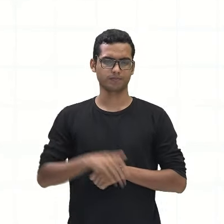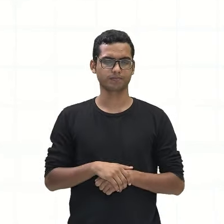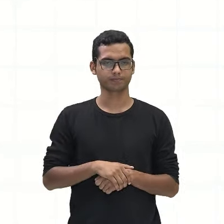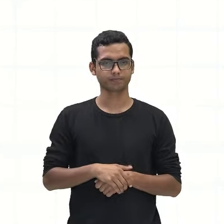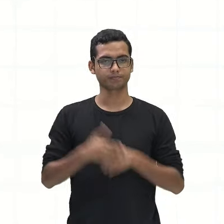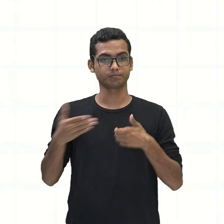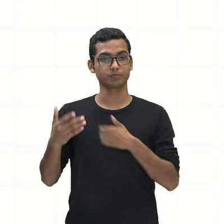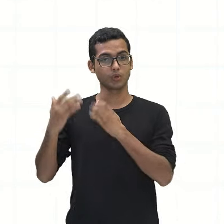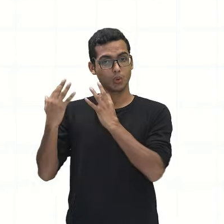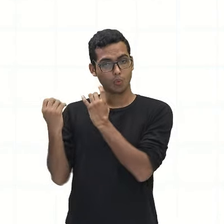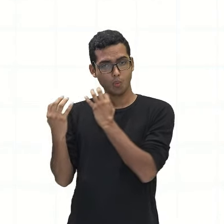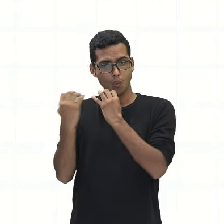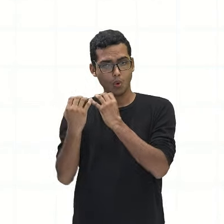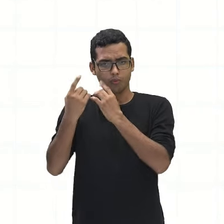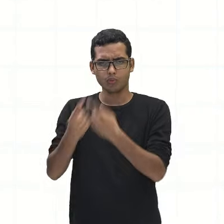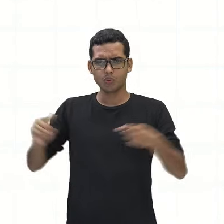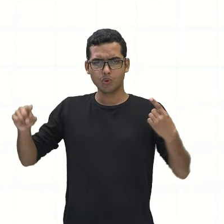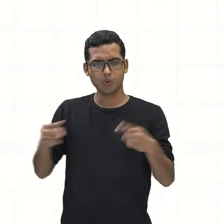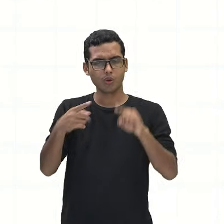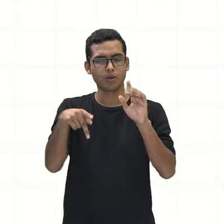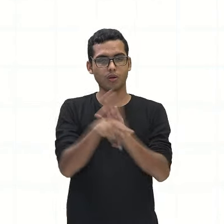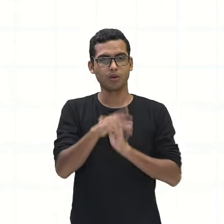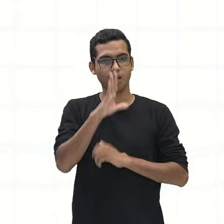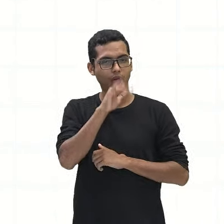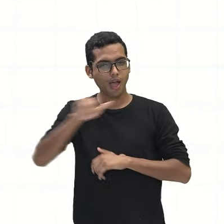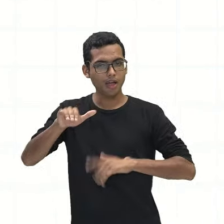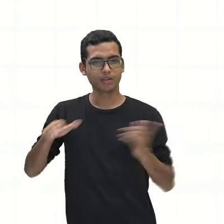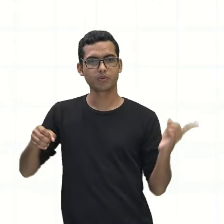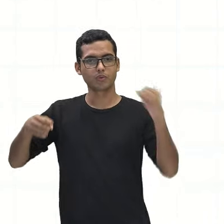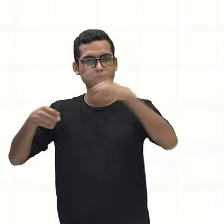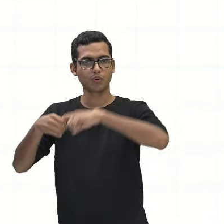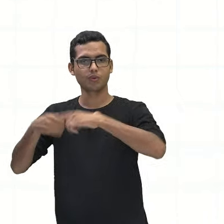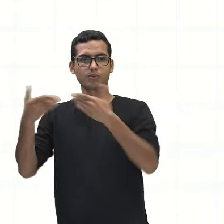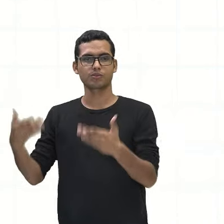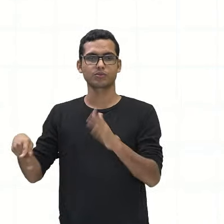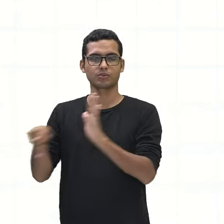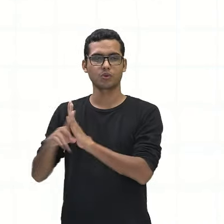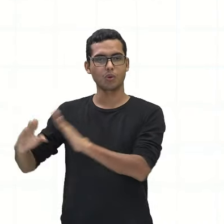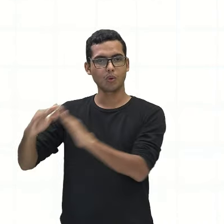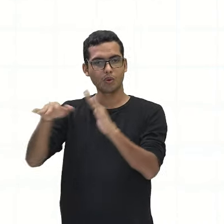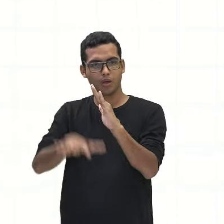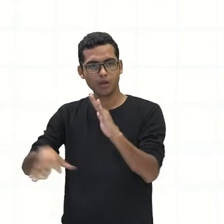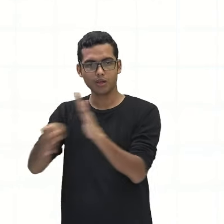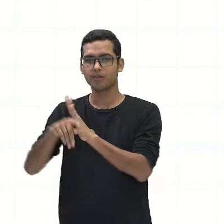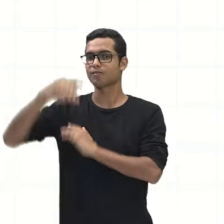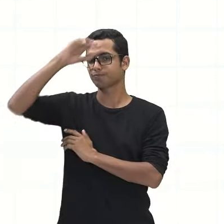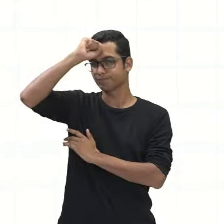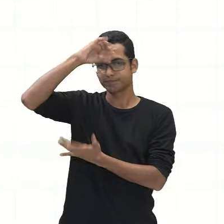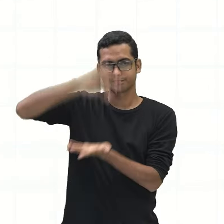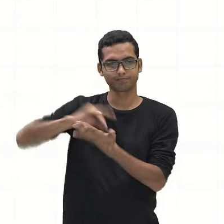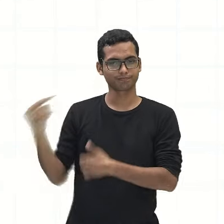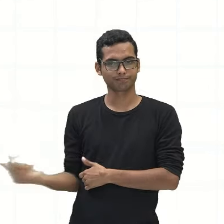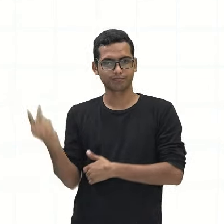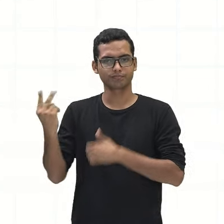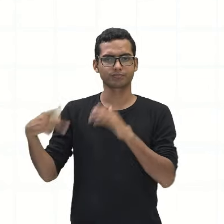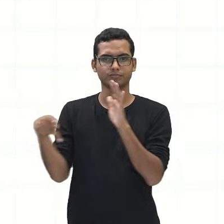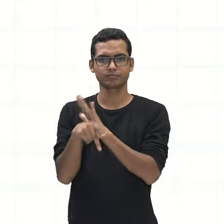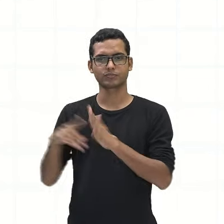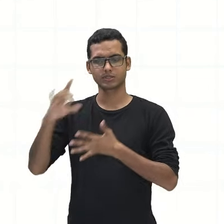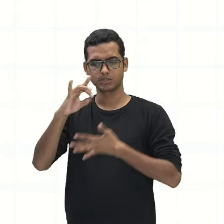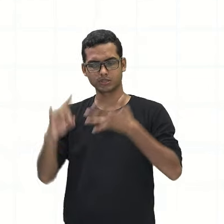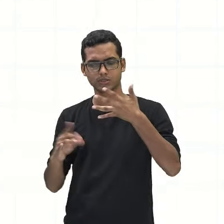sua flauta, as crianças voltaram e, desde então, os moradores de Hamelin aprenderam a valorizar suas promessas.